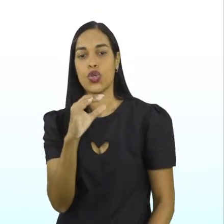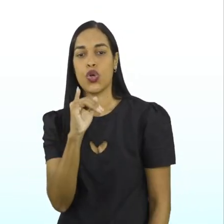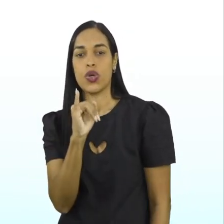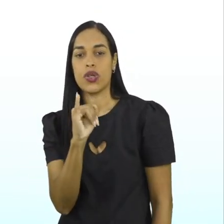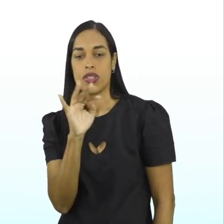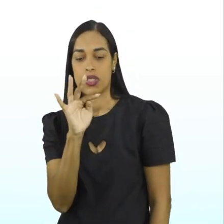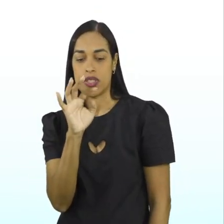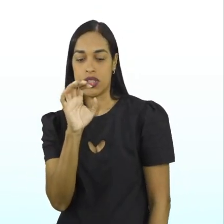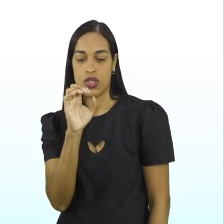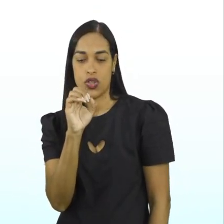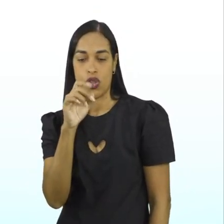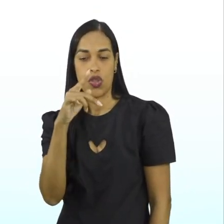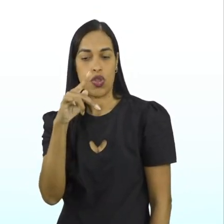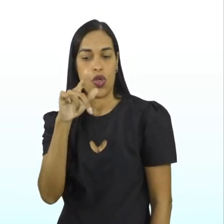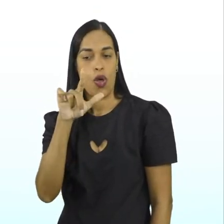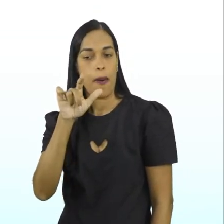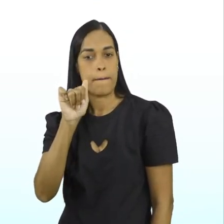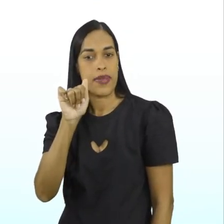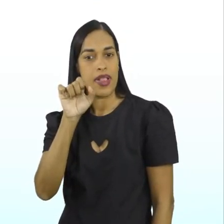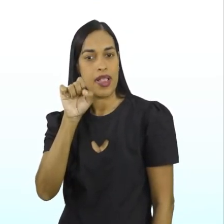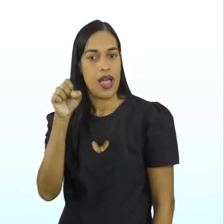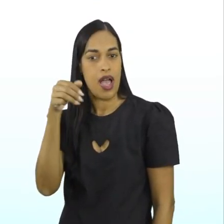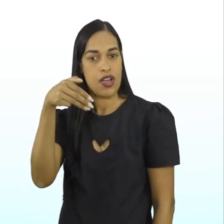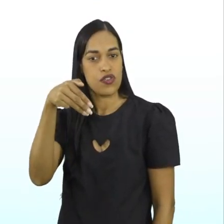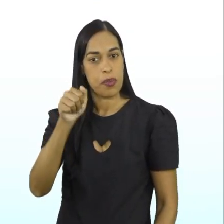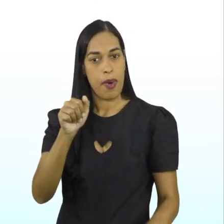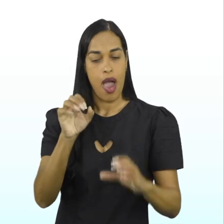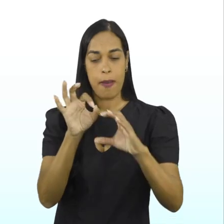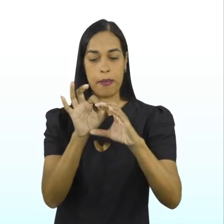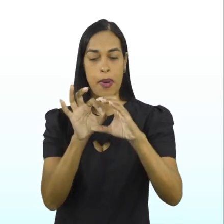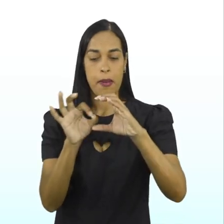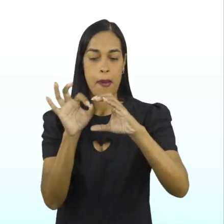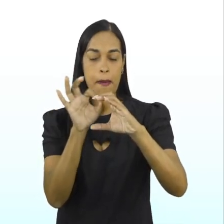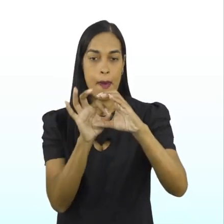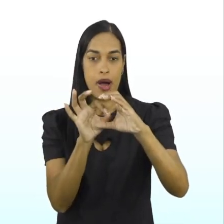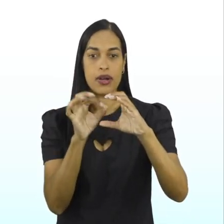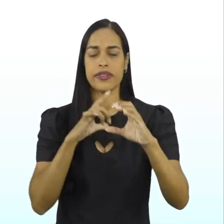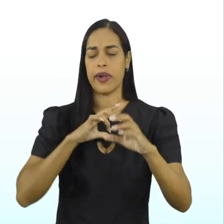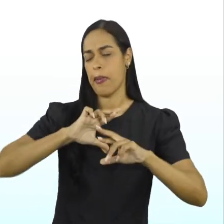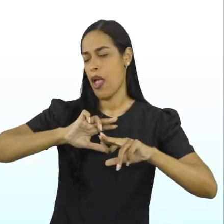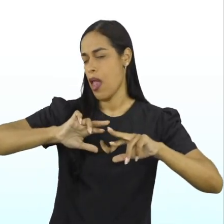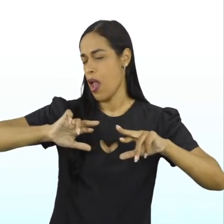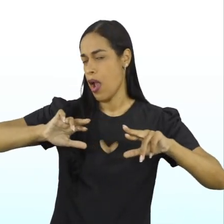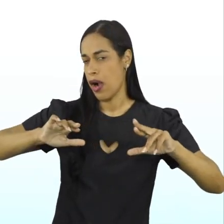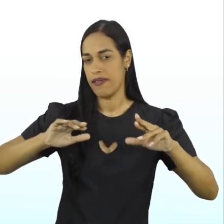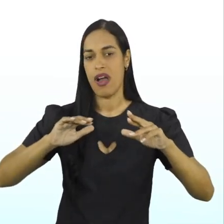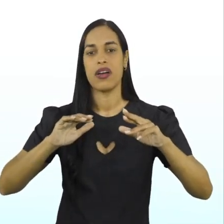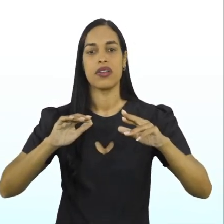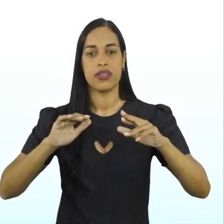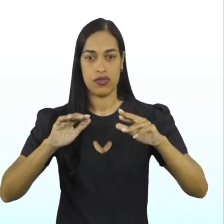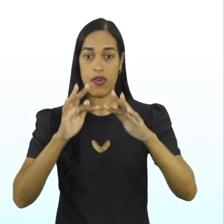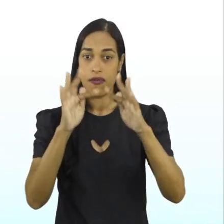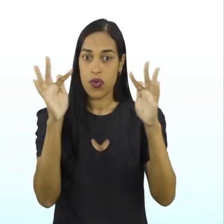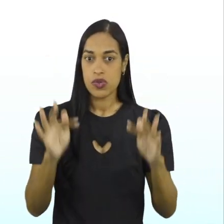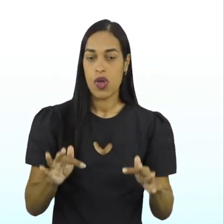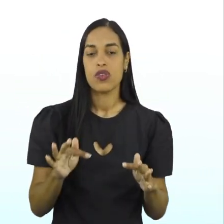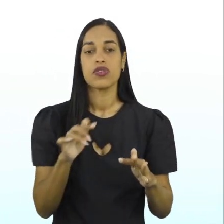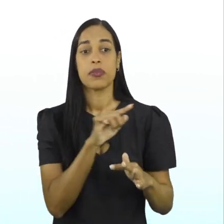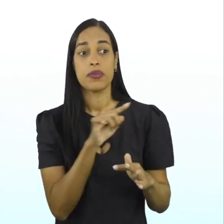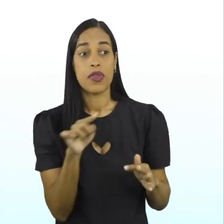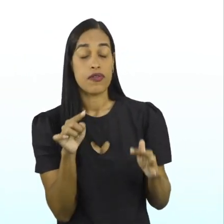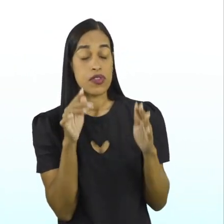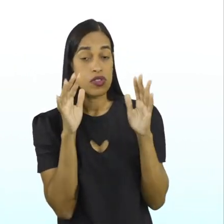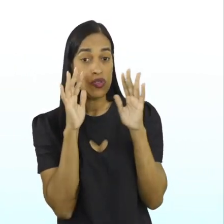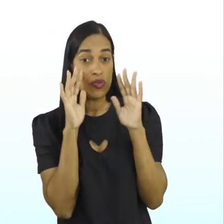estruturas que nós encontramos no citoplasma, elas vão realizar uma porrada de funções. Aí o que é que eu vou precisar que vocês fiquem muito ligados nessa aula? Tem